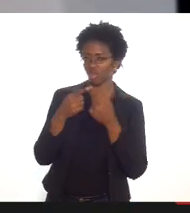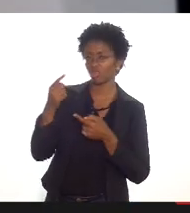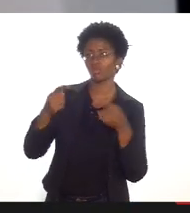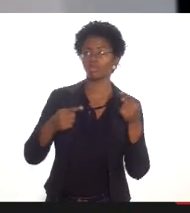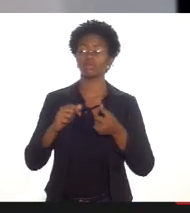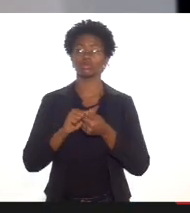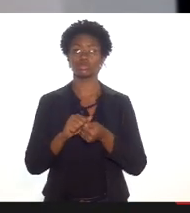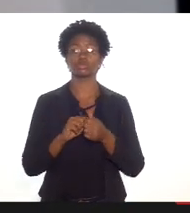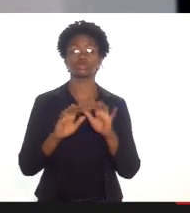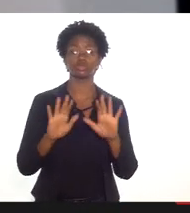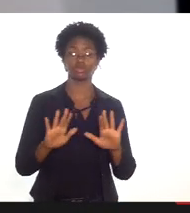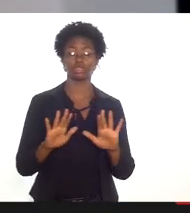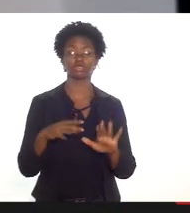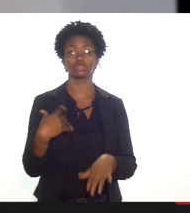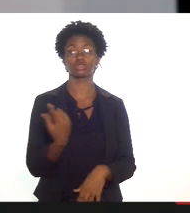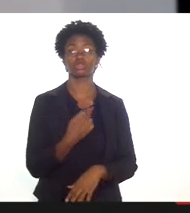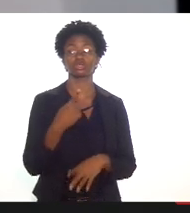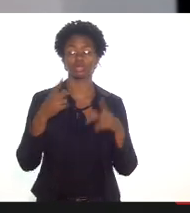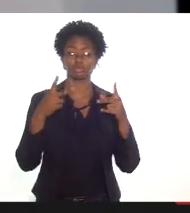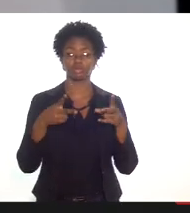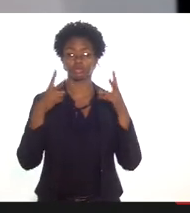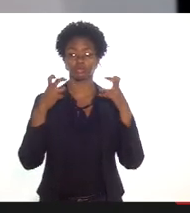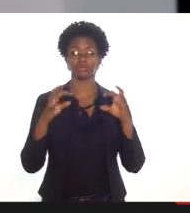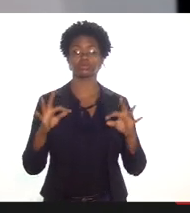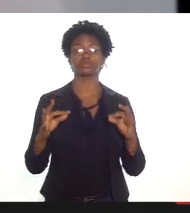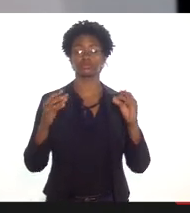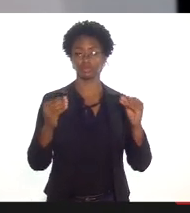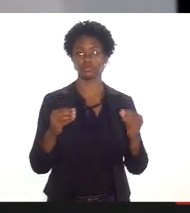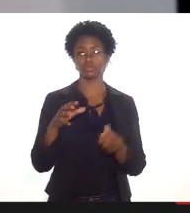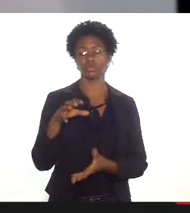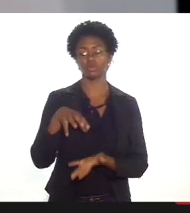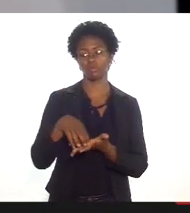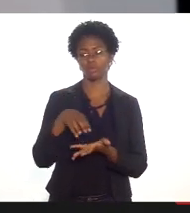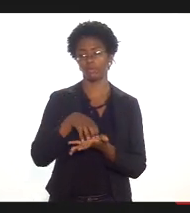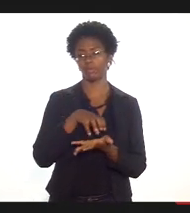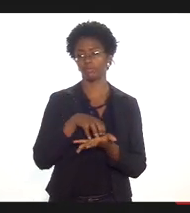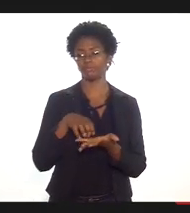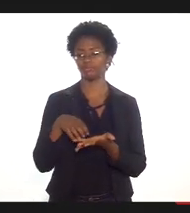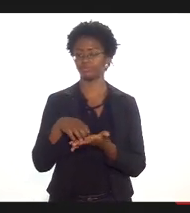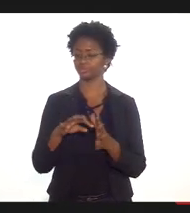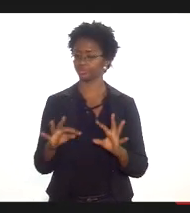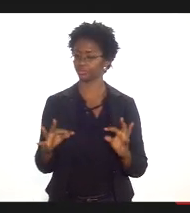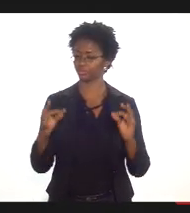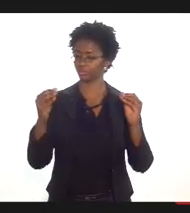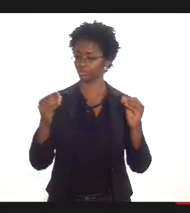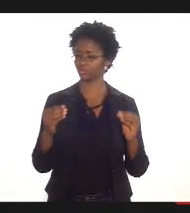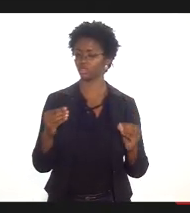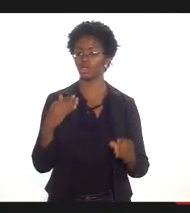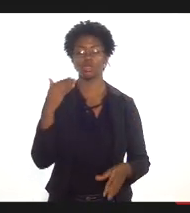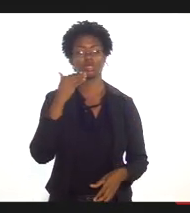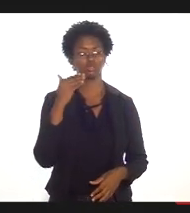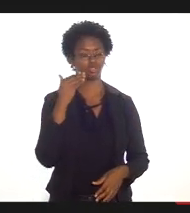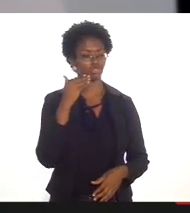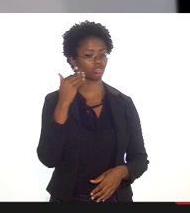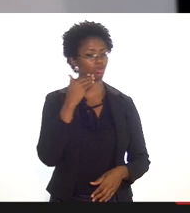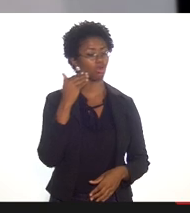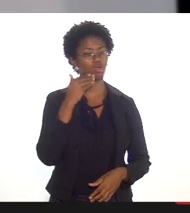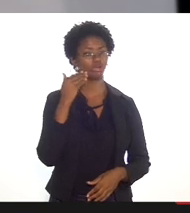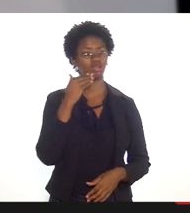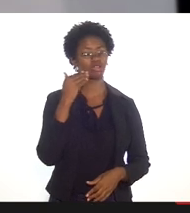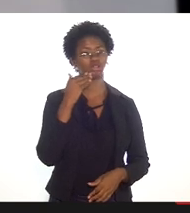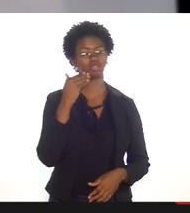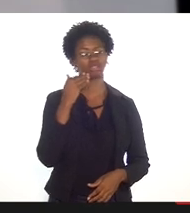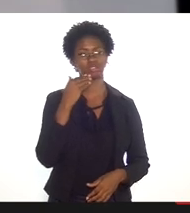Nós verificamos em todas essas unidades, todas elas, um déficit muito grande de recursos